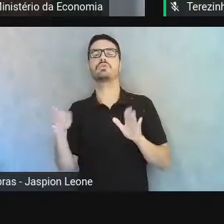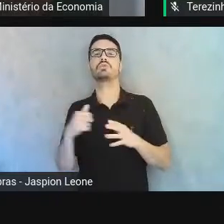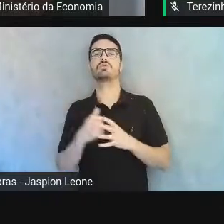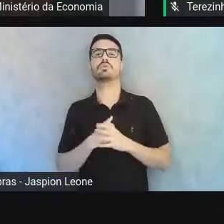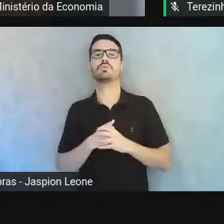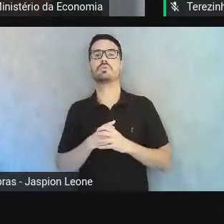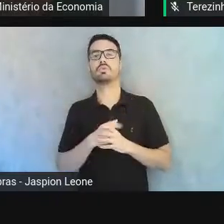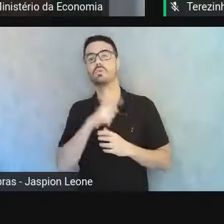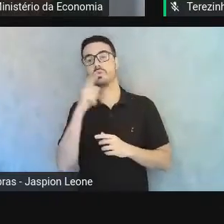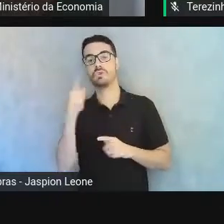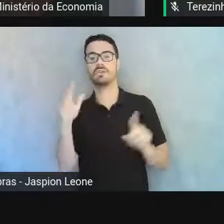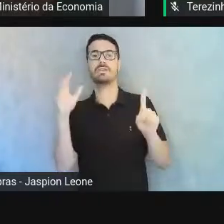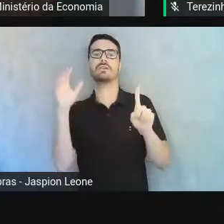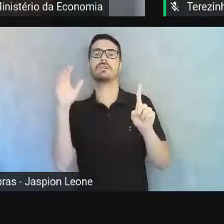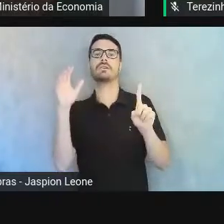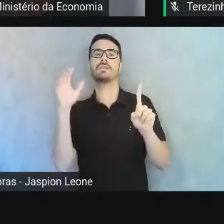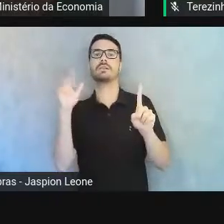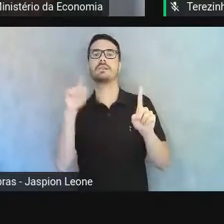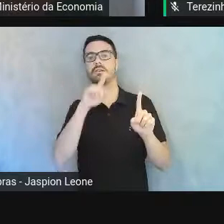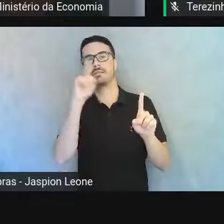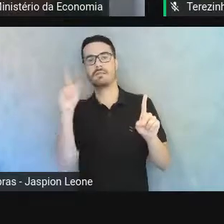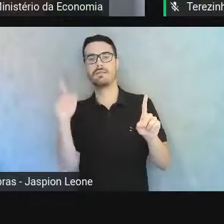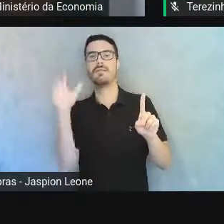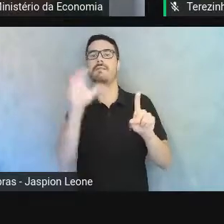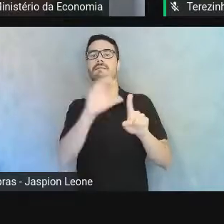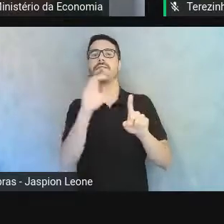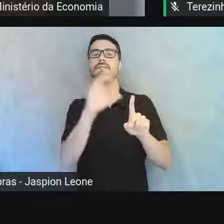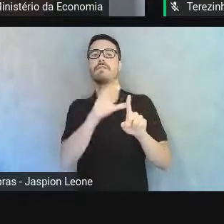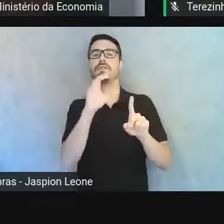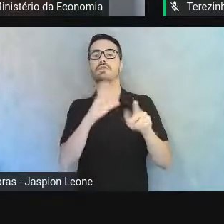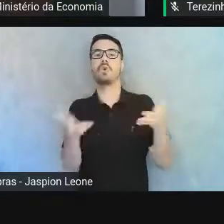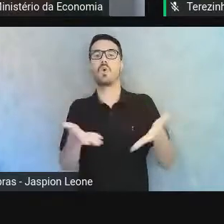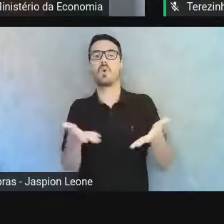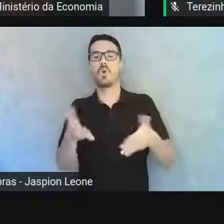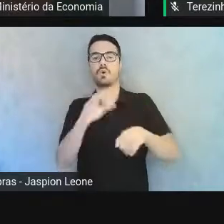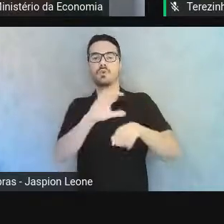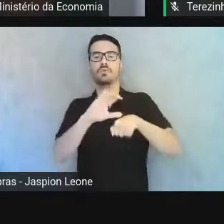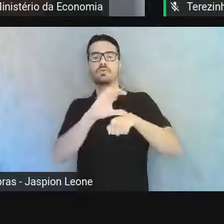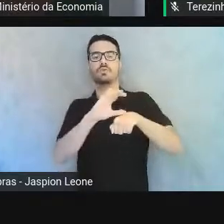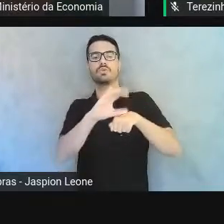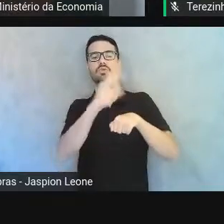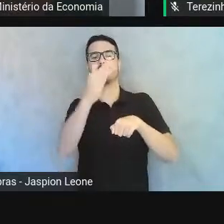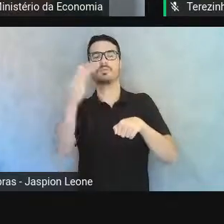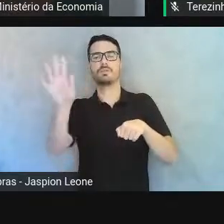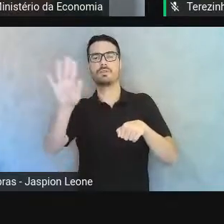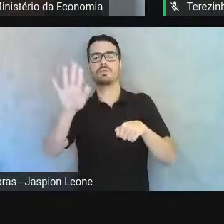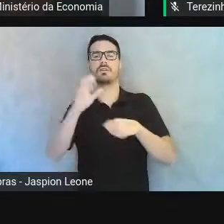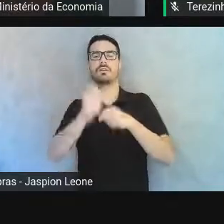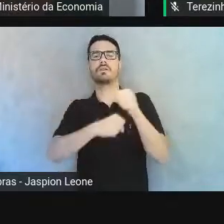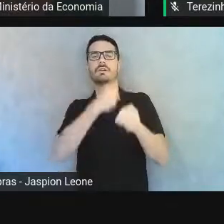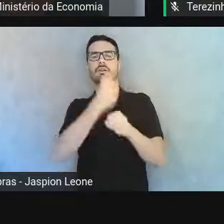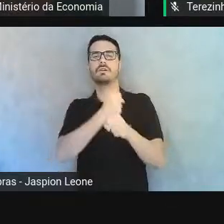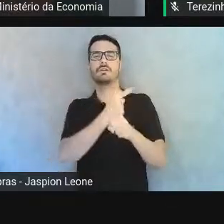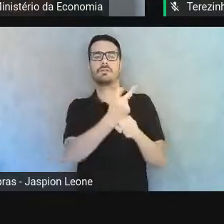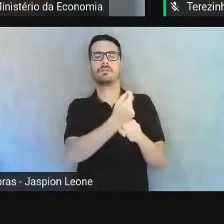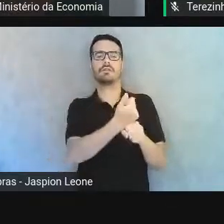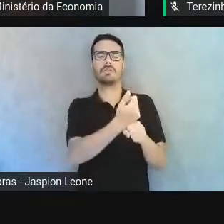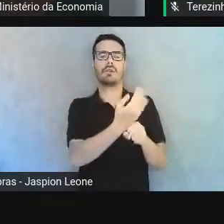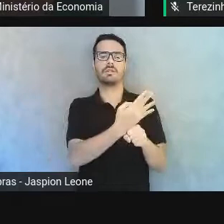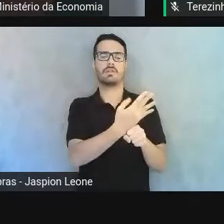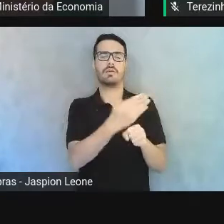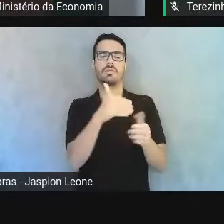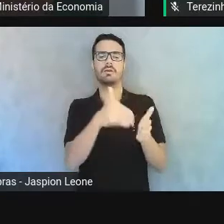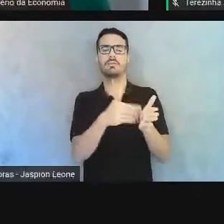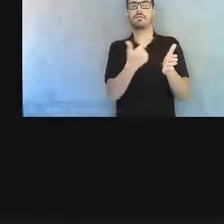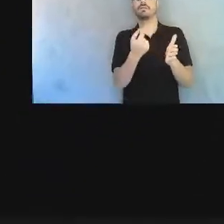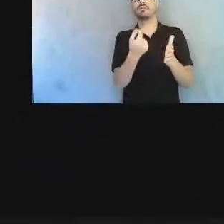e isso até está na Constituição Federal hoje, né, desde 2014 já, 2015,